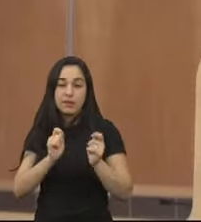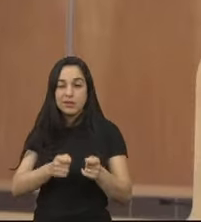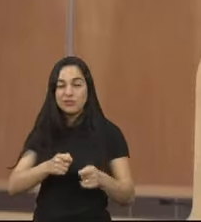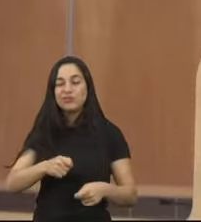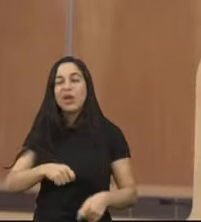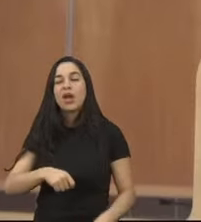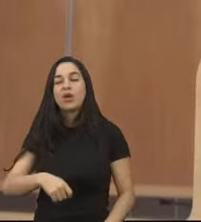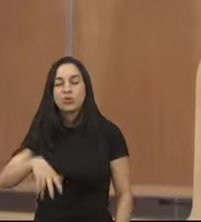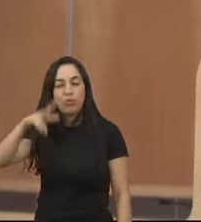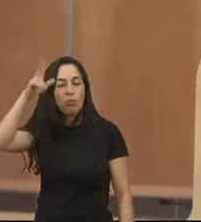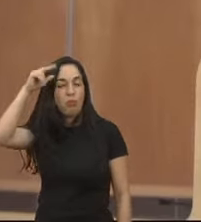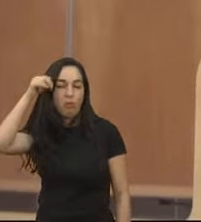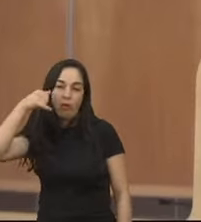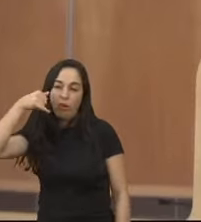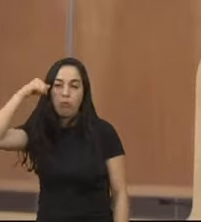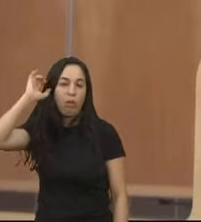urbanas,